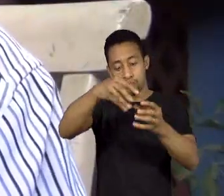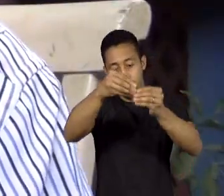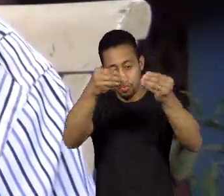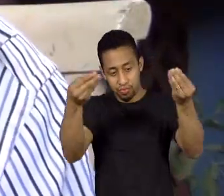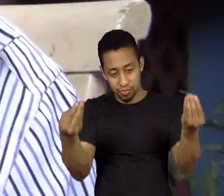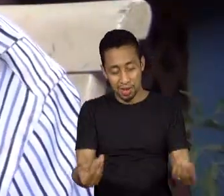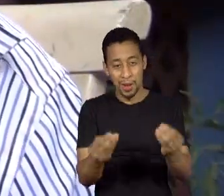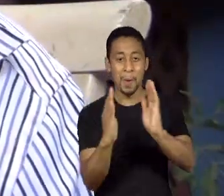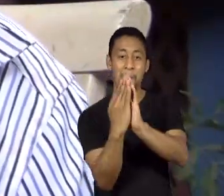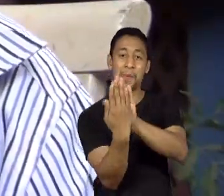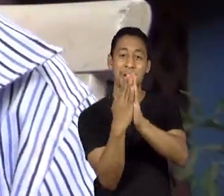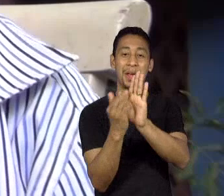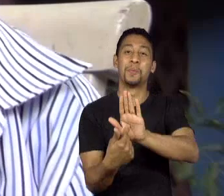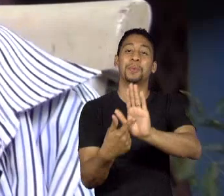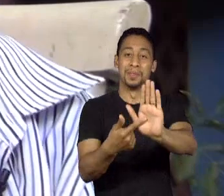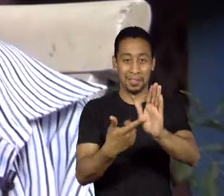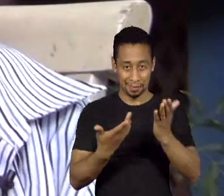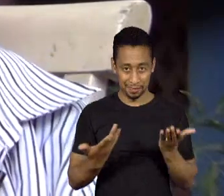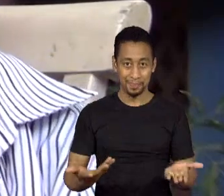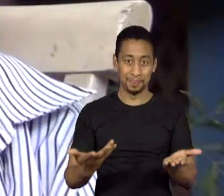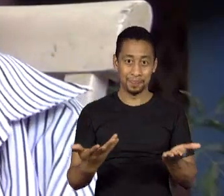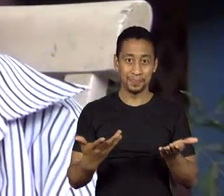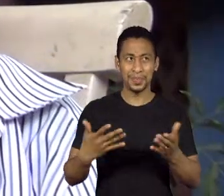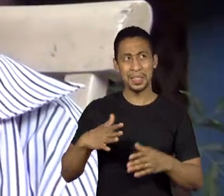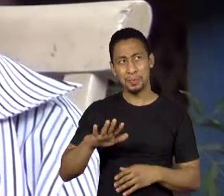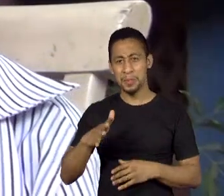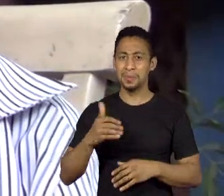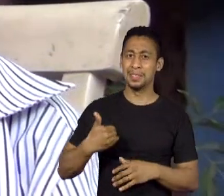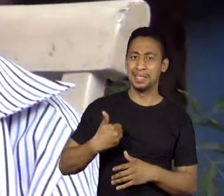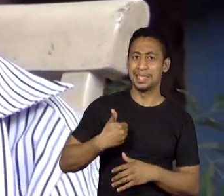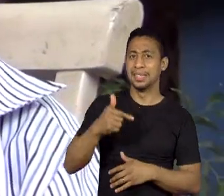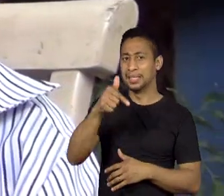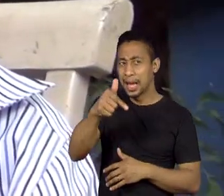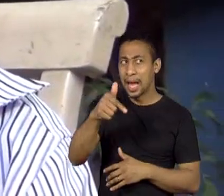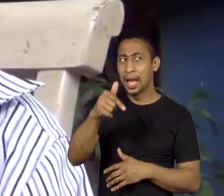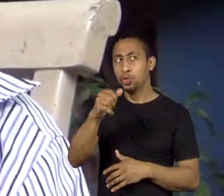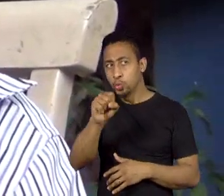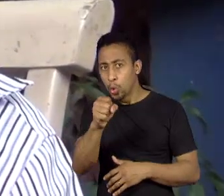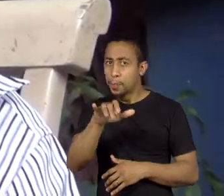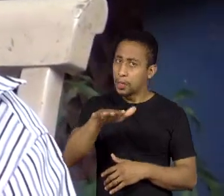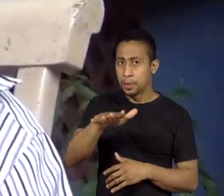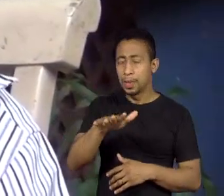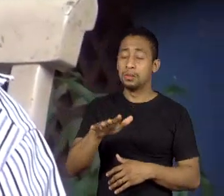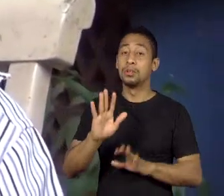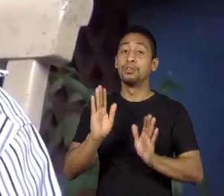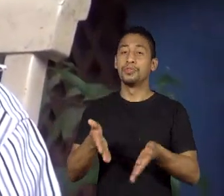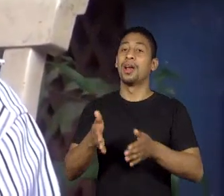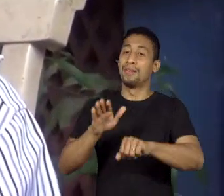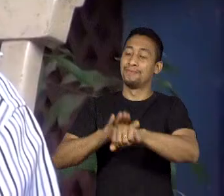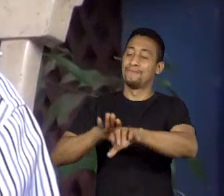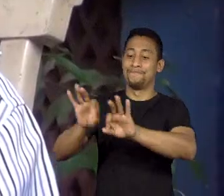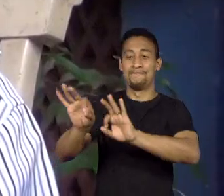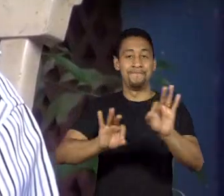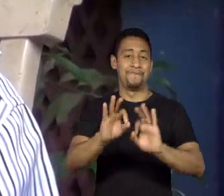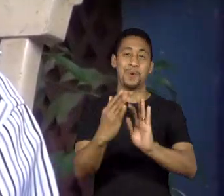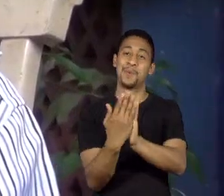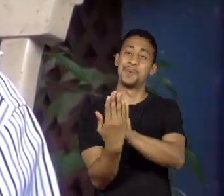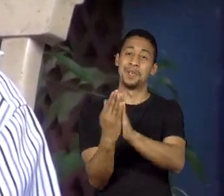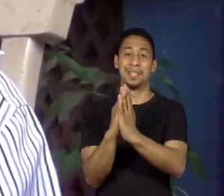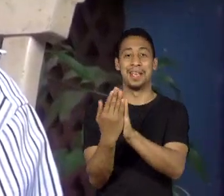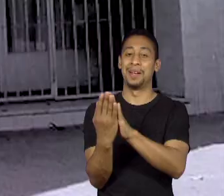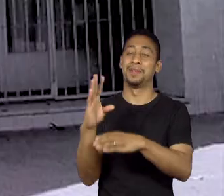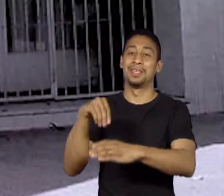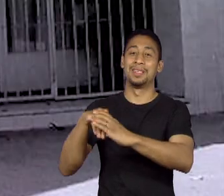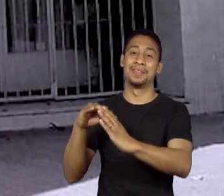dizer, aos 7, 8 anos, eu já mexia com bonecos lá na